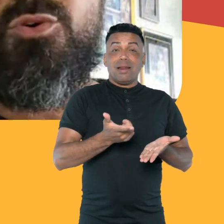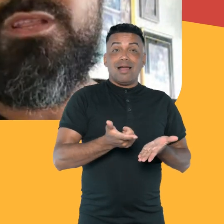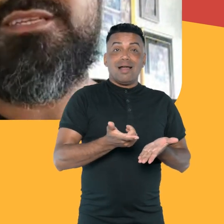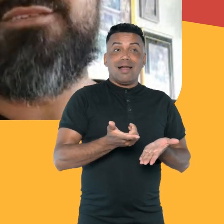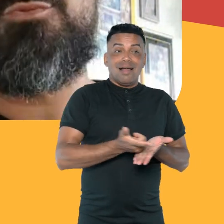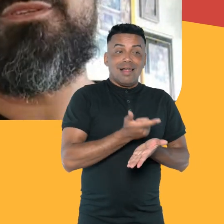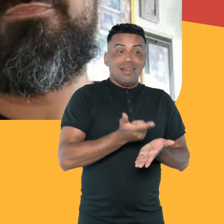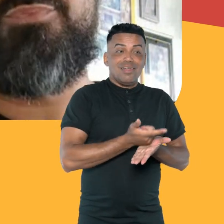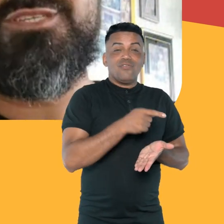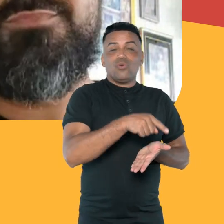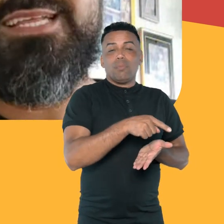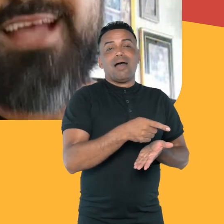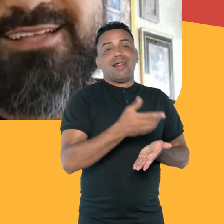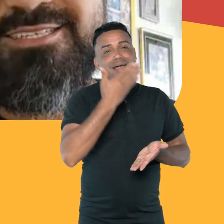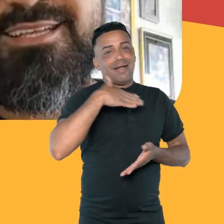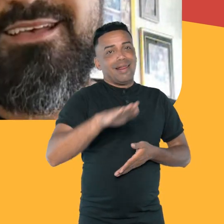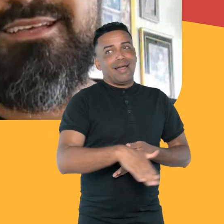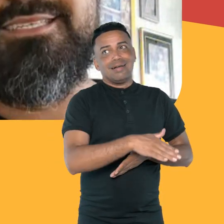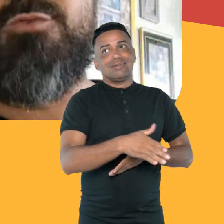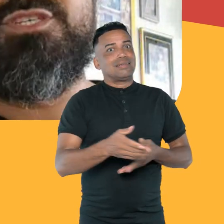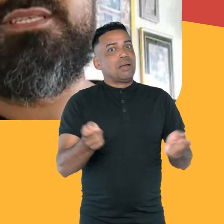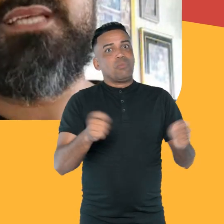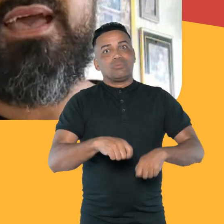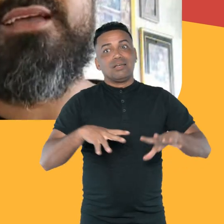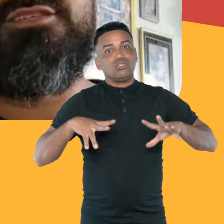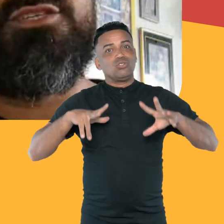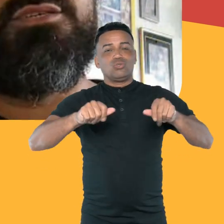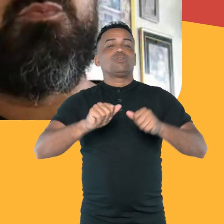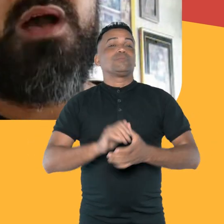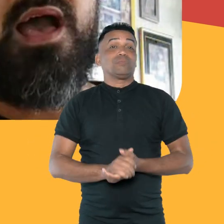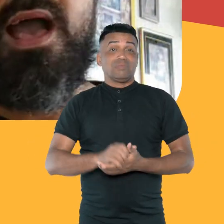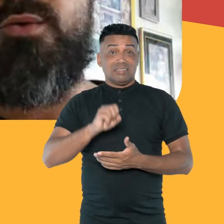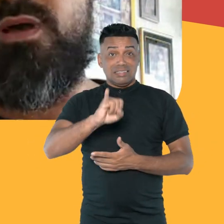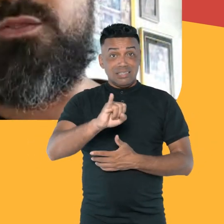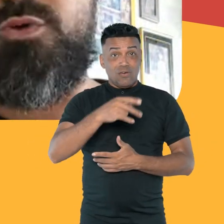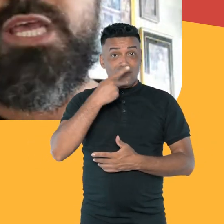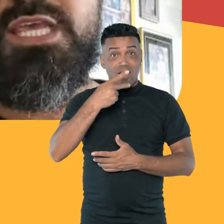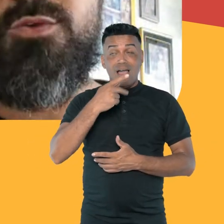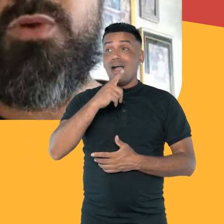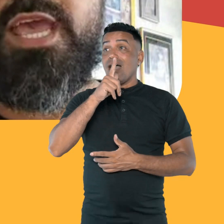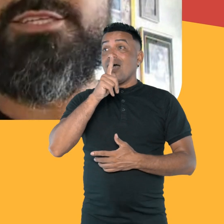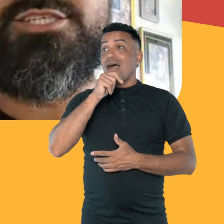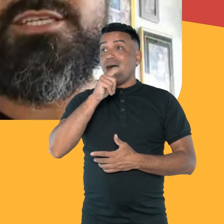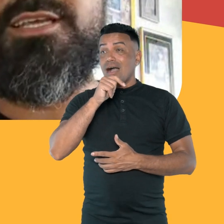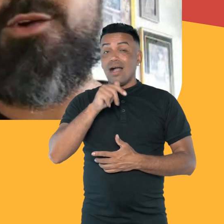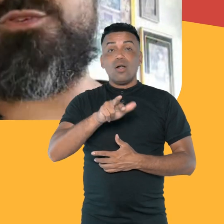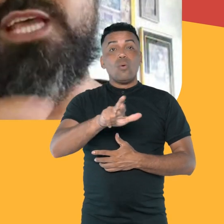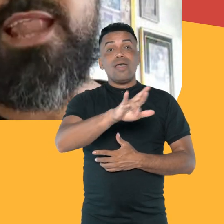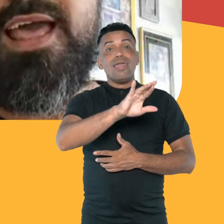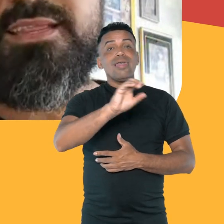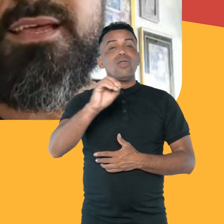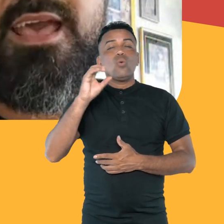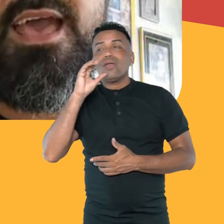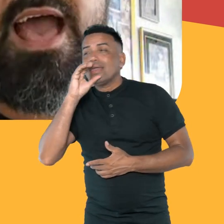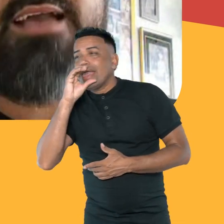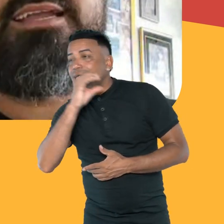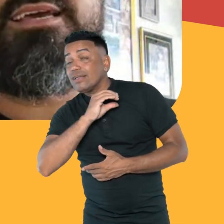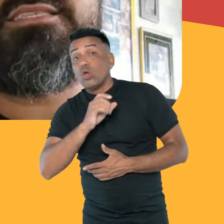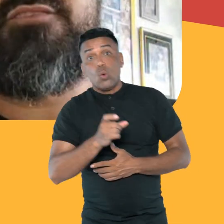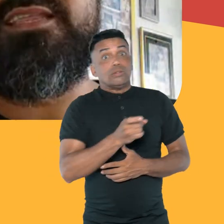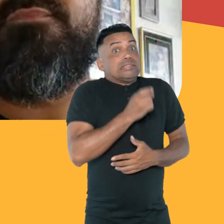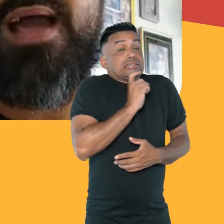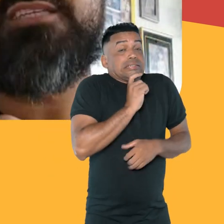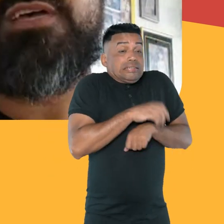ali em todas as suas possibilidades. Se eu disser de uma água do rio quentinha ou gelada,